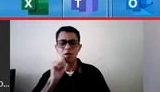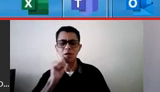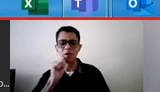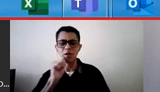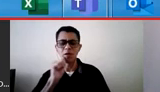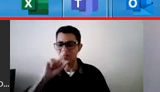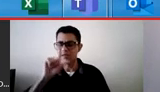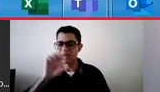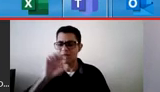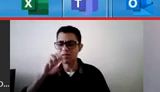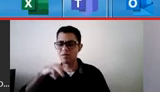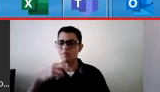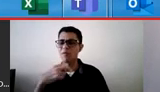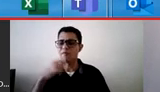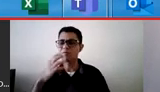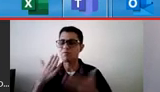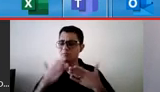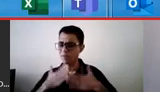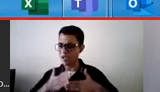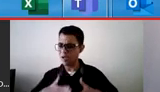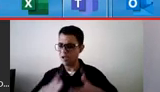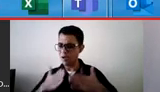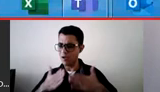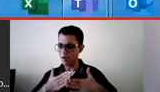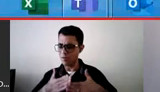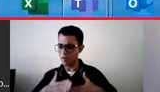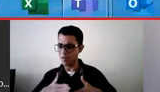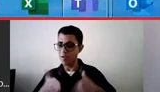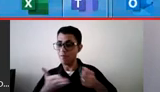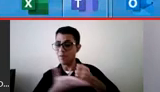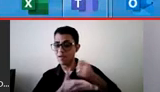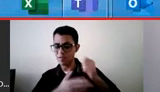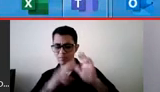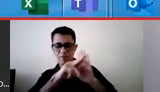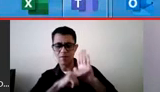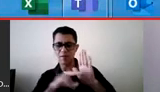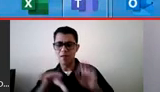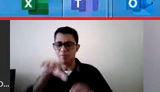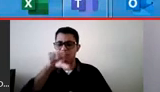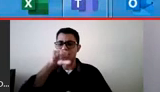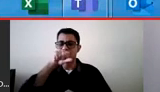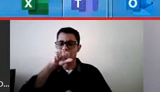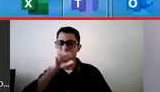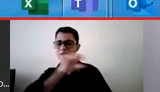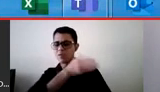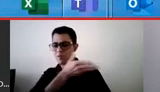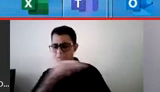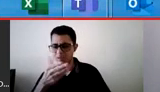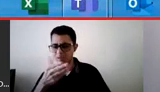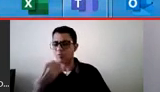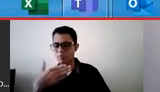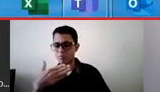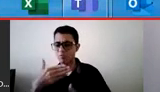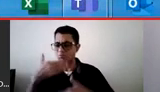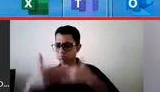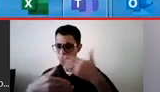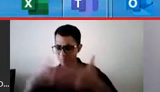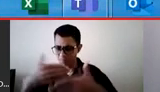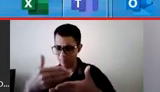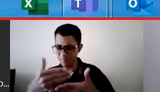vozinha, assim, bem tranquila, baseada na respiração. E, nossa, assim, eu vou